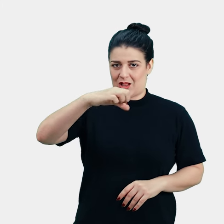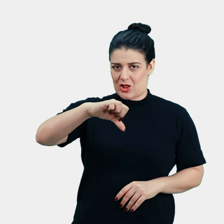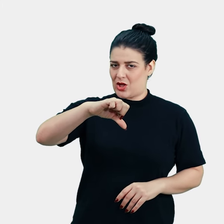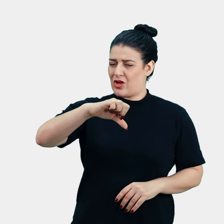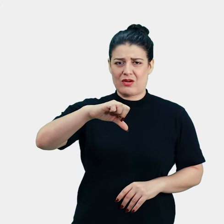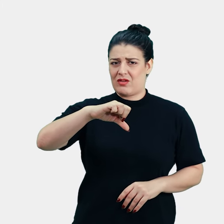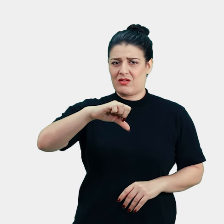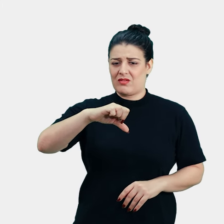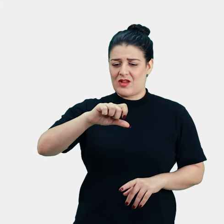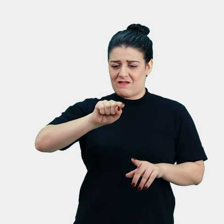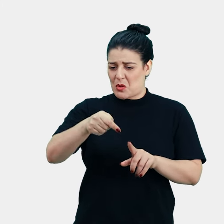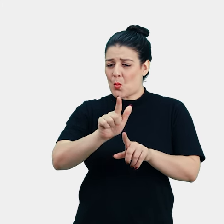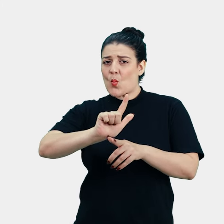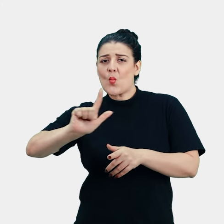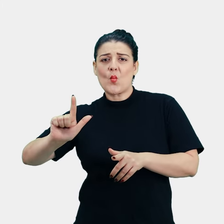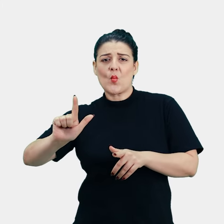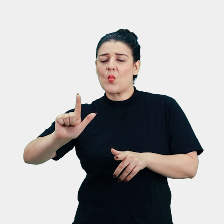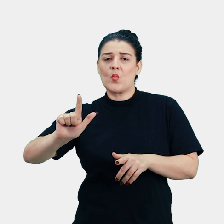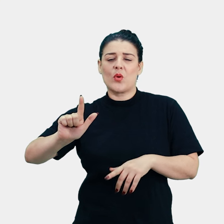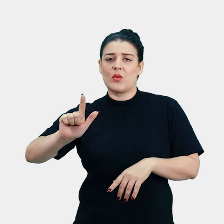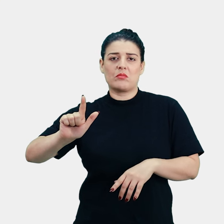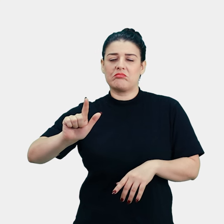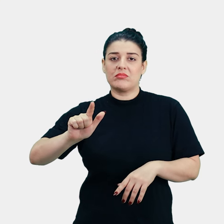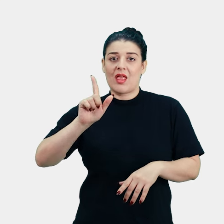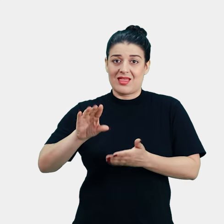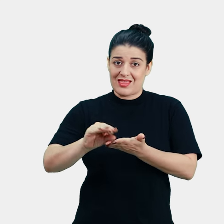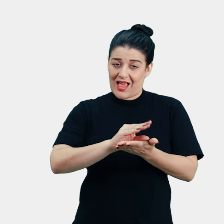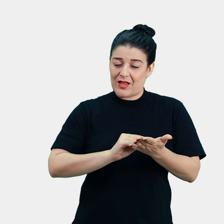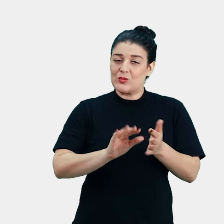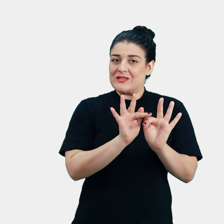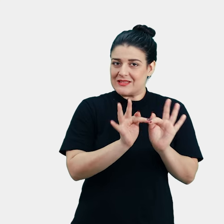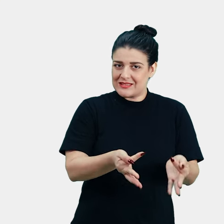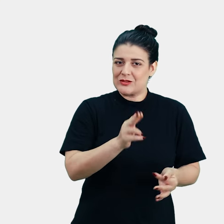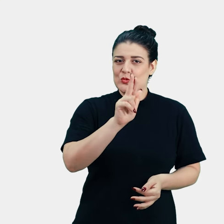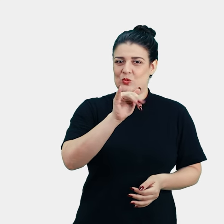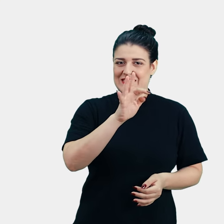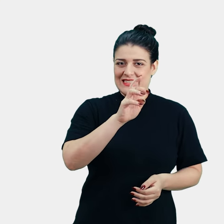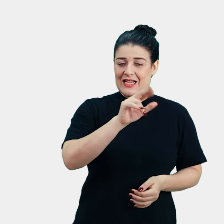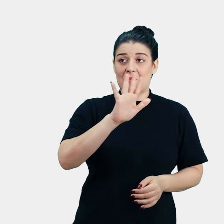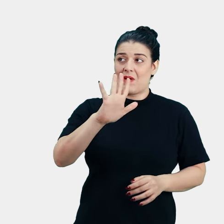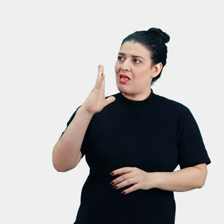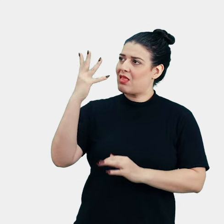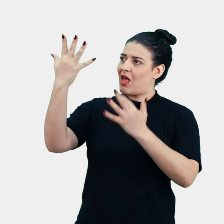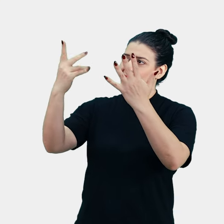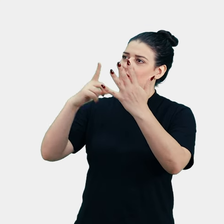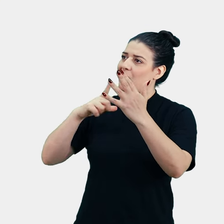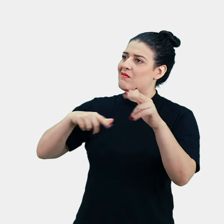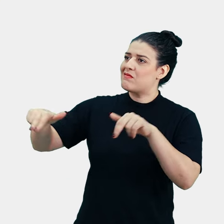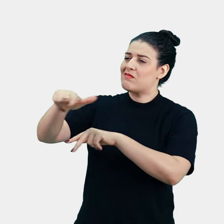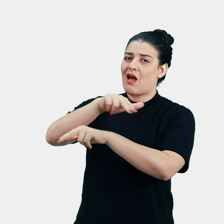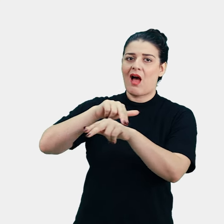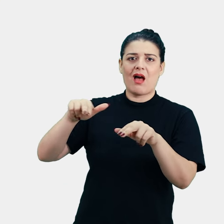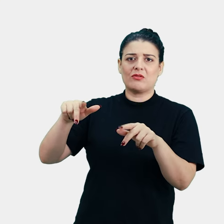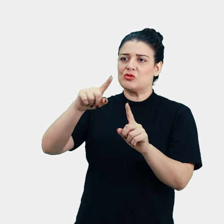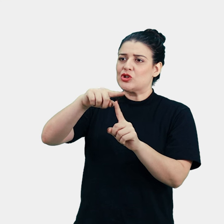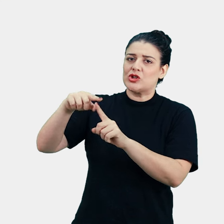Eu não tenho nenhum número após a vírgula, então é um dado de resolução unitária. Só que na natureza a gente pode ter várias